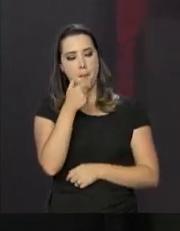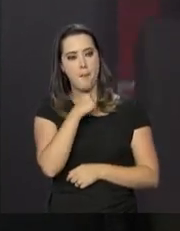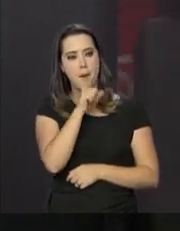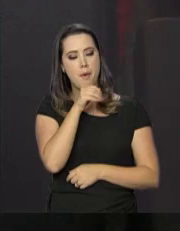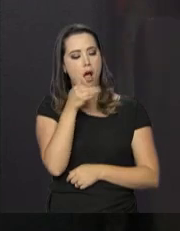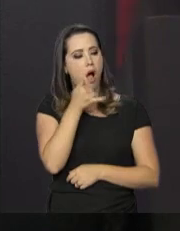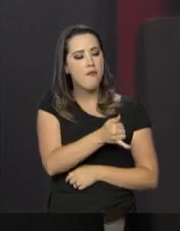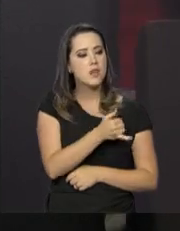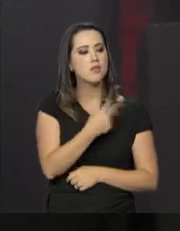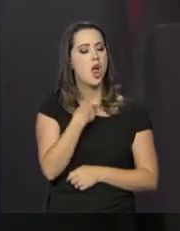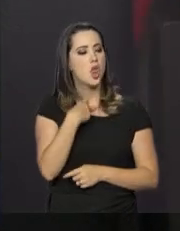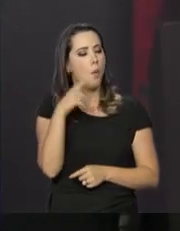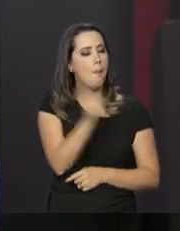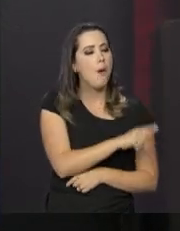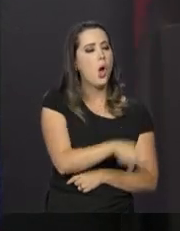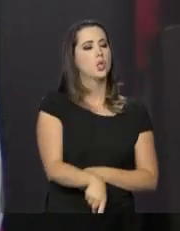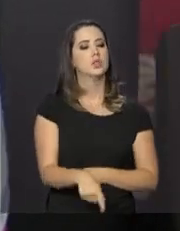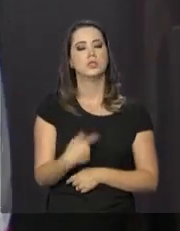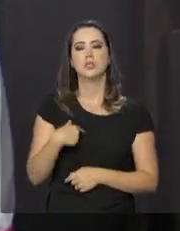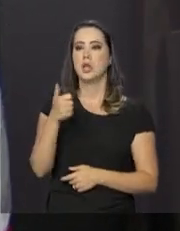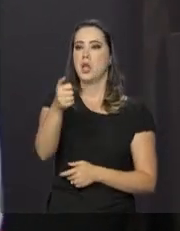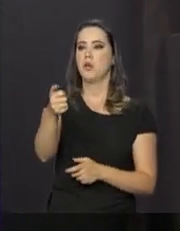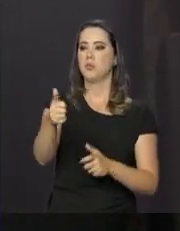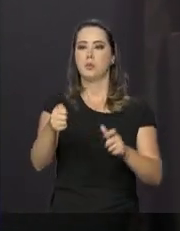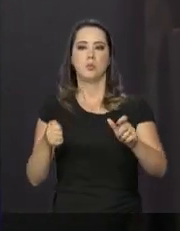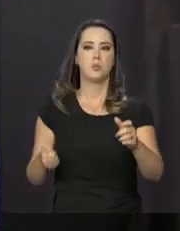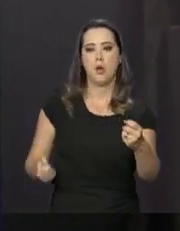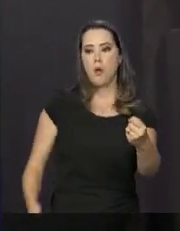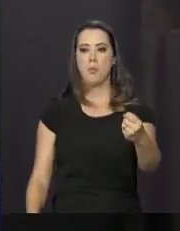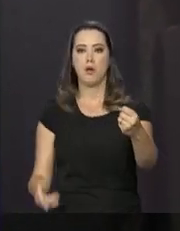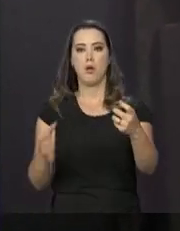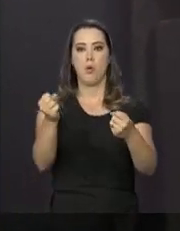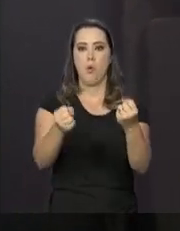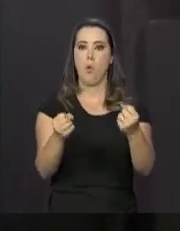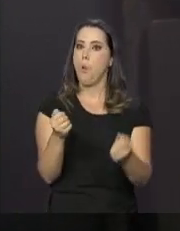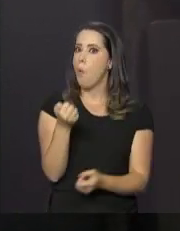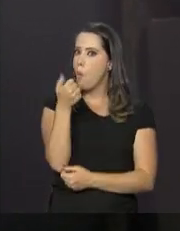ele não mexer, aí ele para de mexer, porque uma vez ele quase bateu o carro.